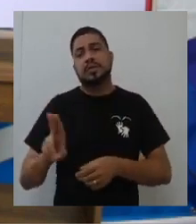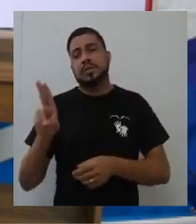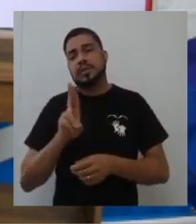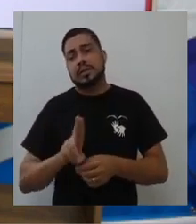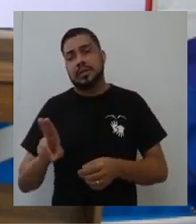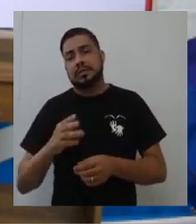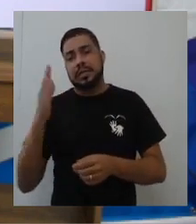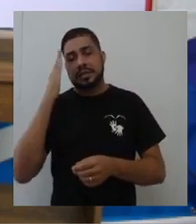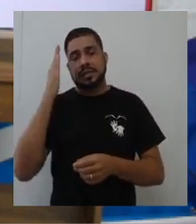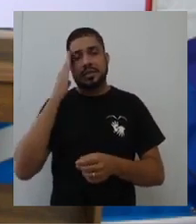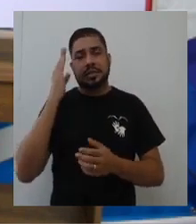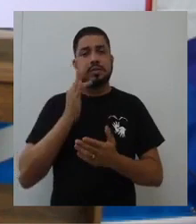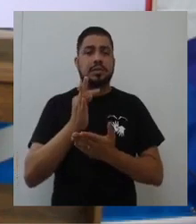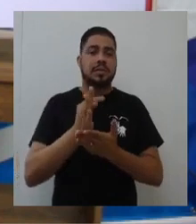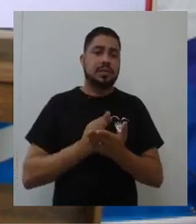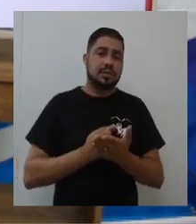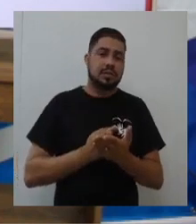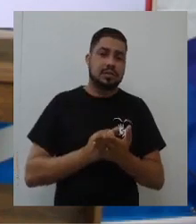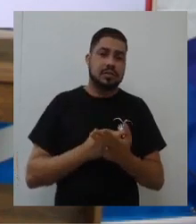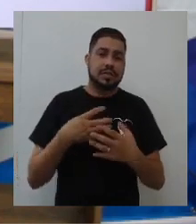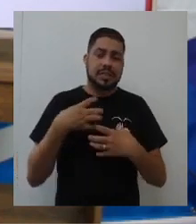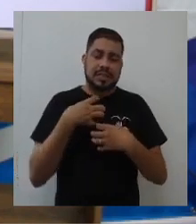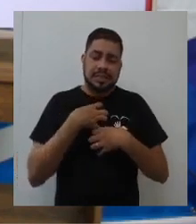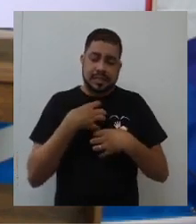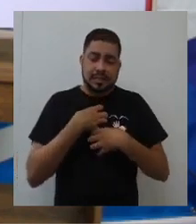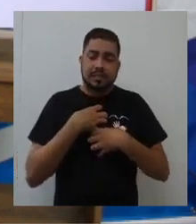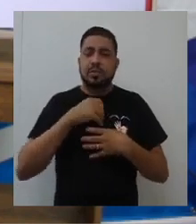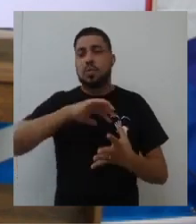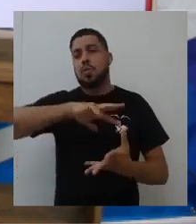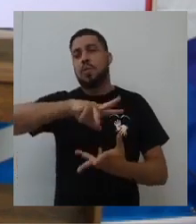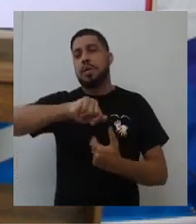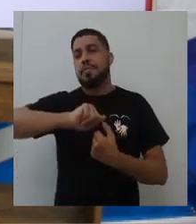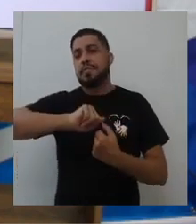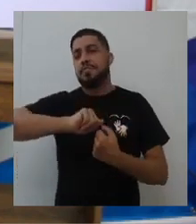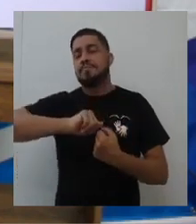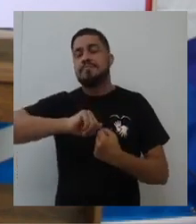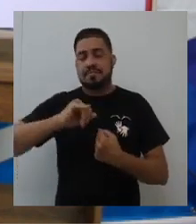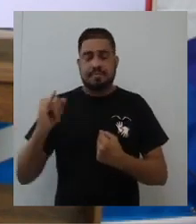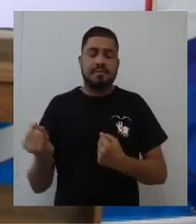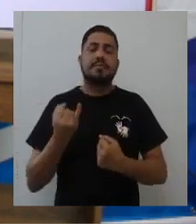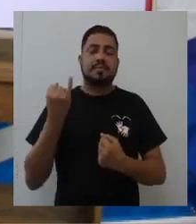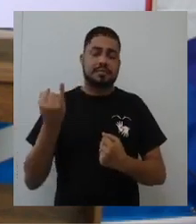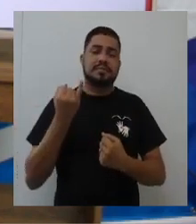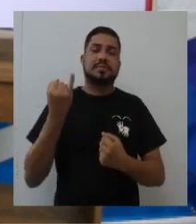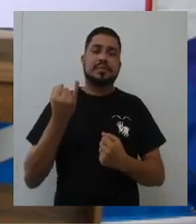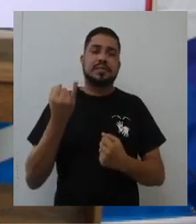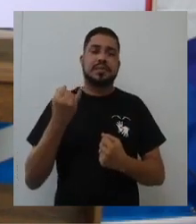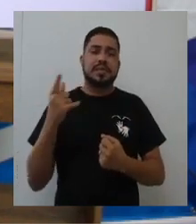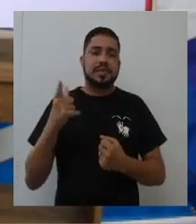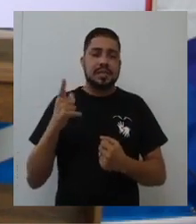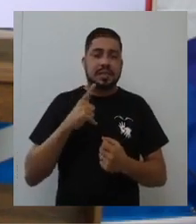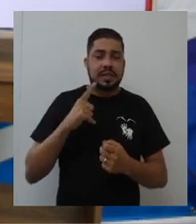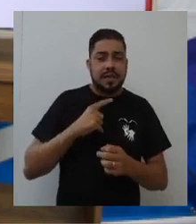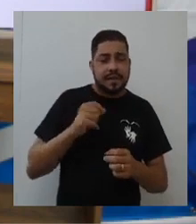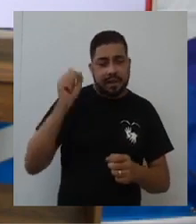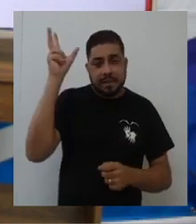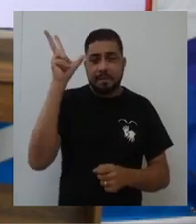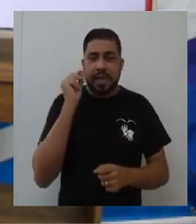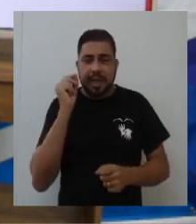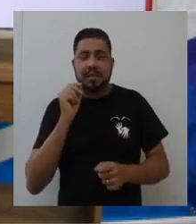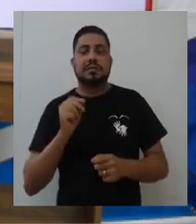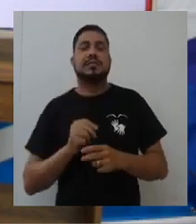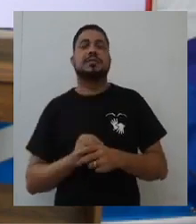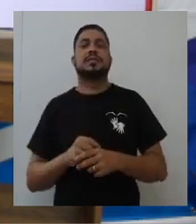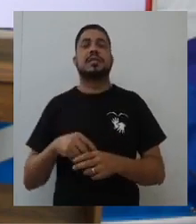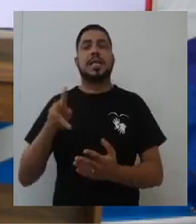gente compreender o texto no seu sentido global. É importantíssimo que a gente seja maroto, que a gente tenha malandragem